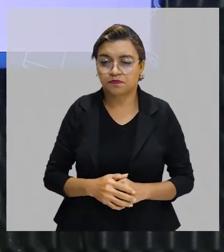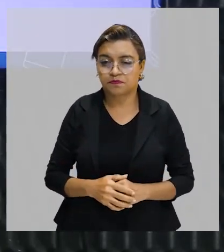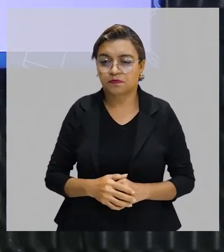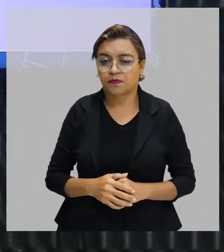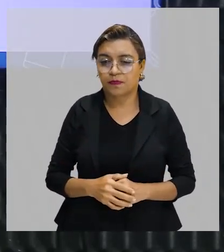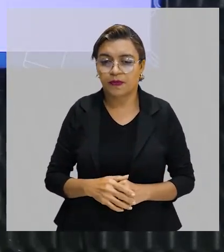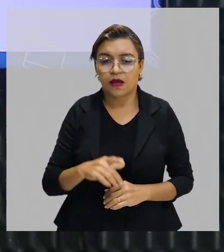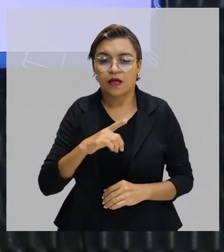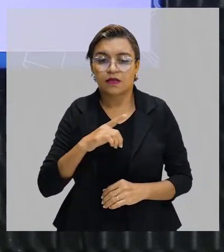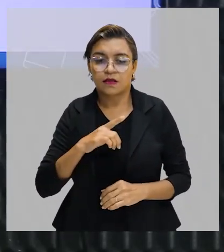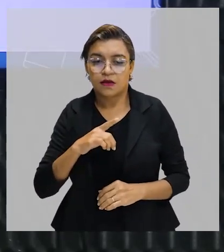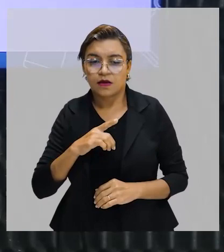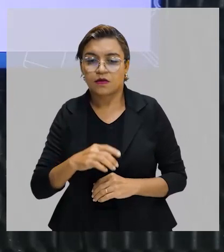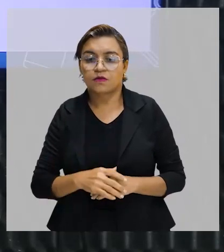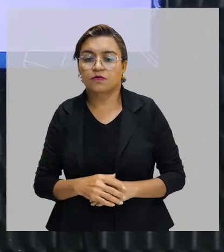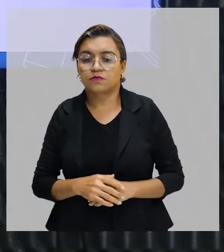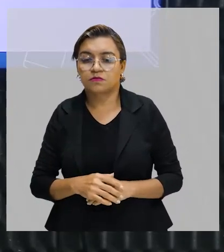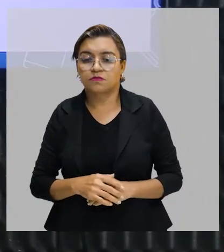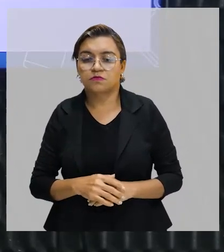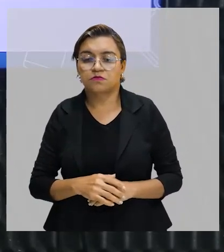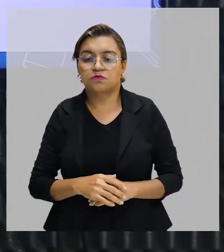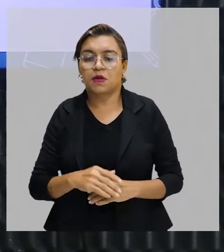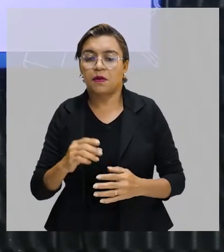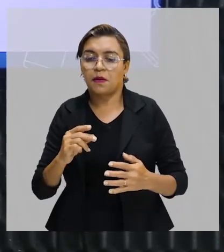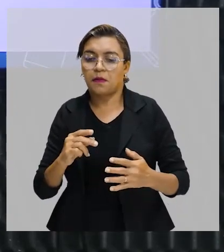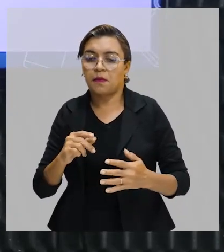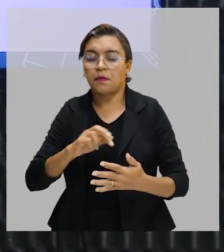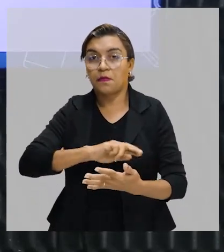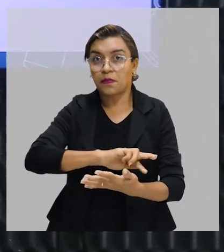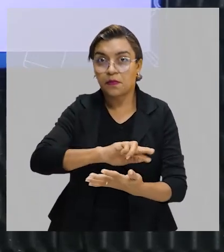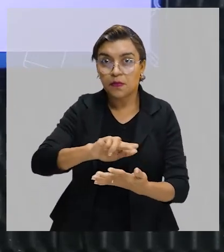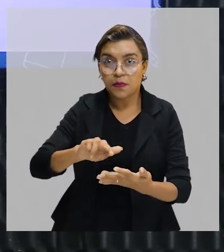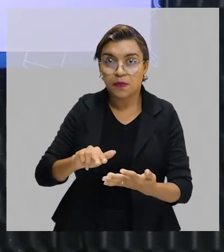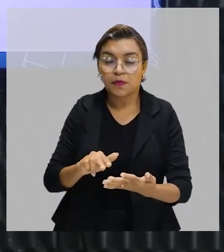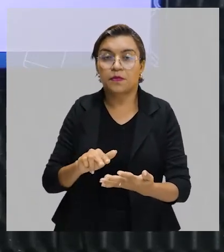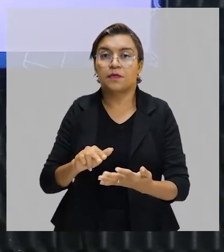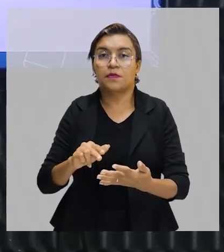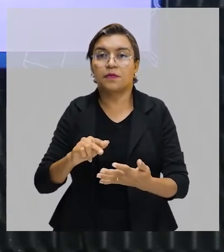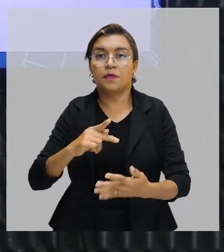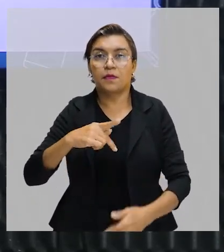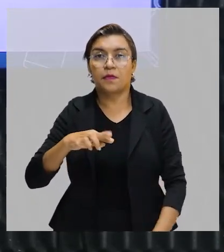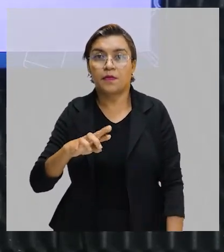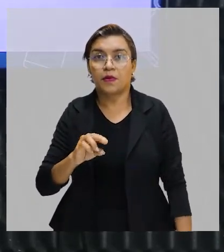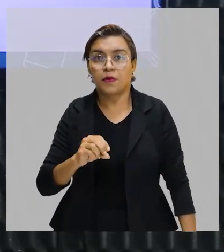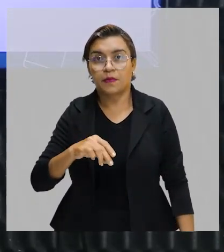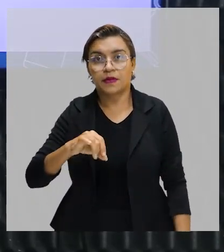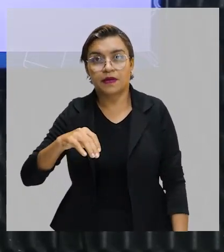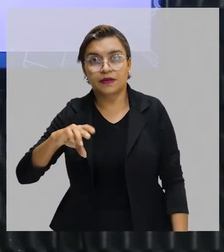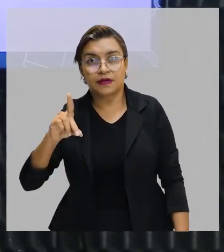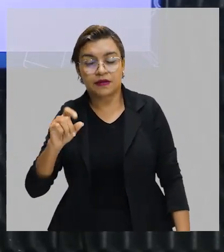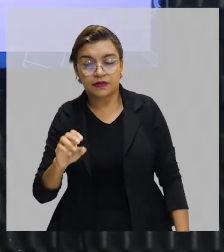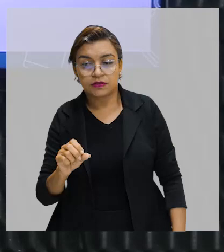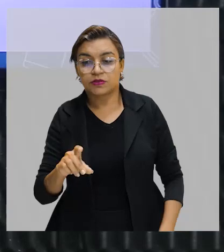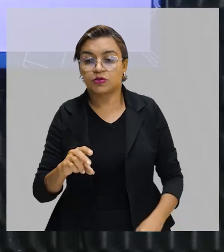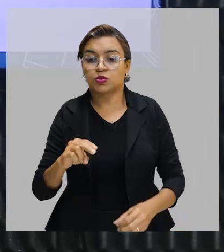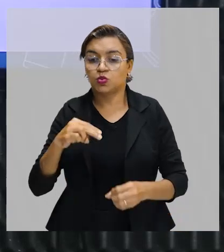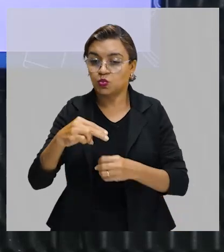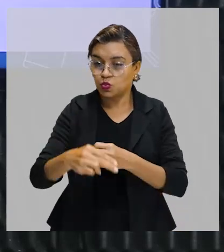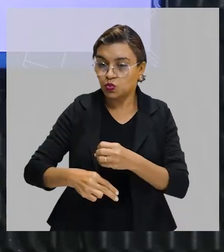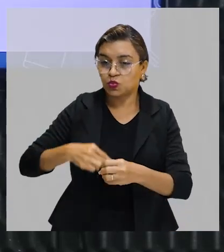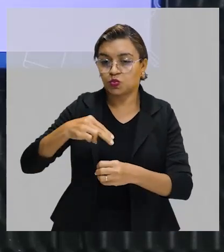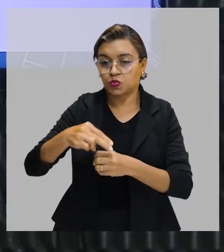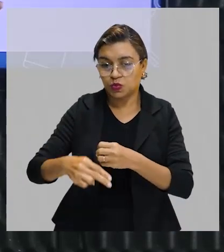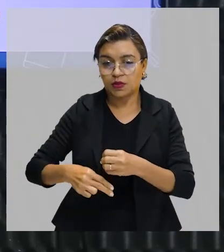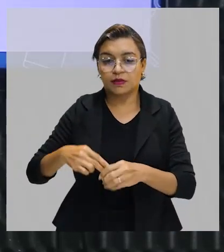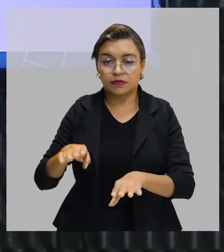Temos as propriedades nucleares, certo? De que forma que está configurado um núcleo atômico. Nós temos as propriedades físicas,